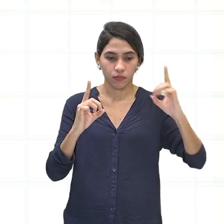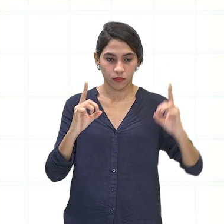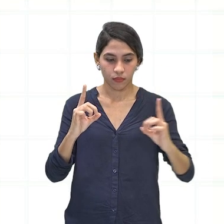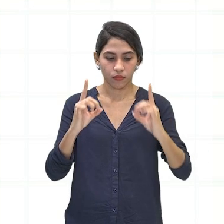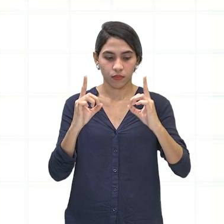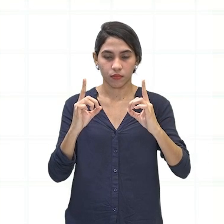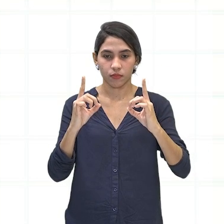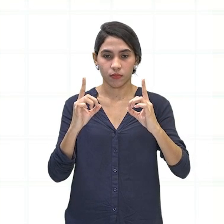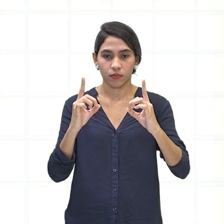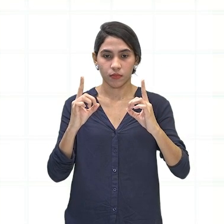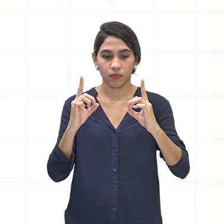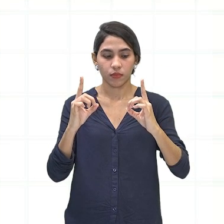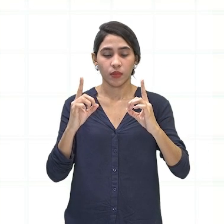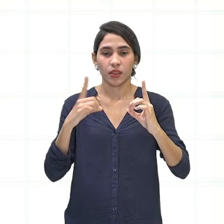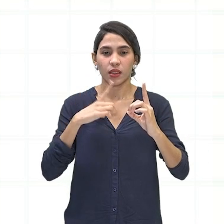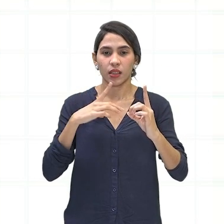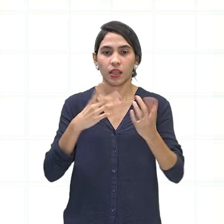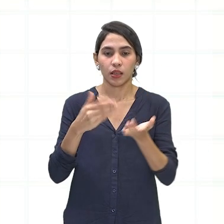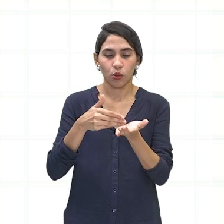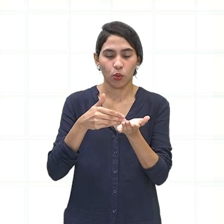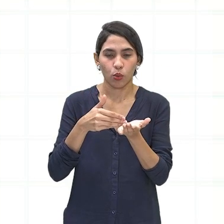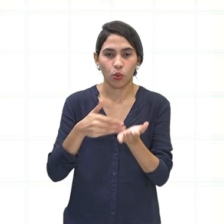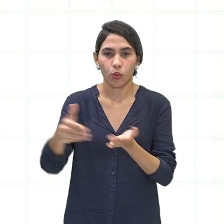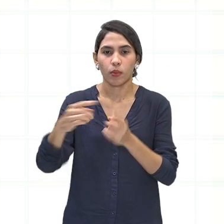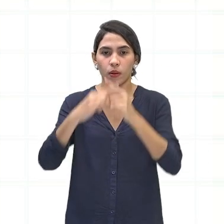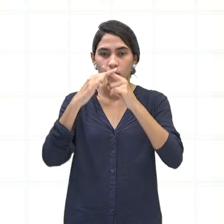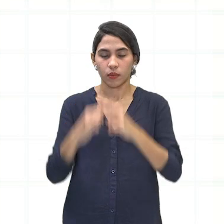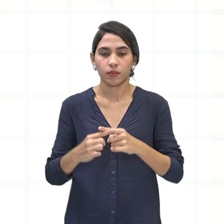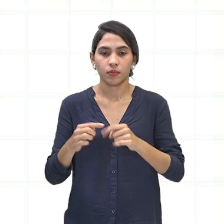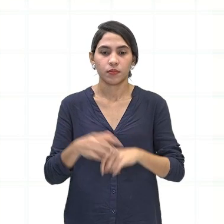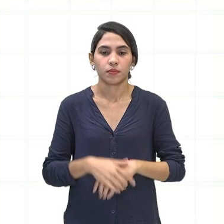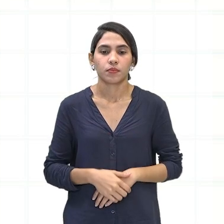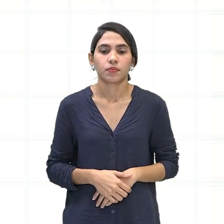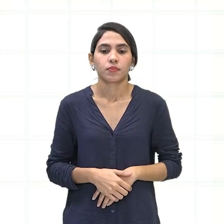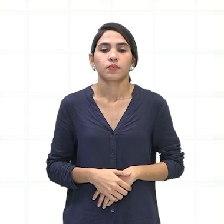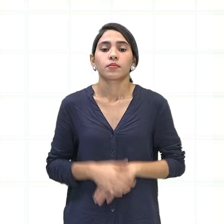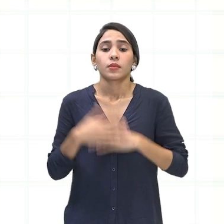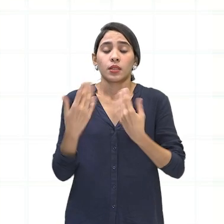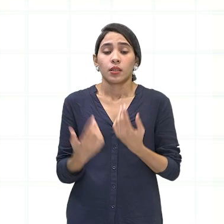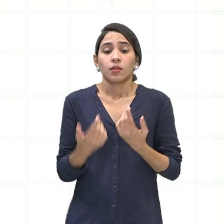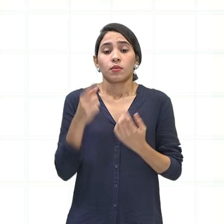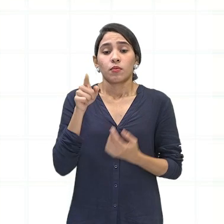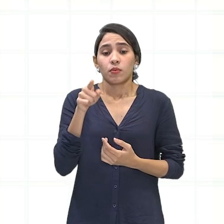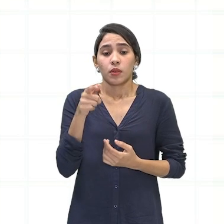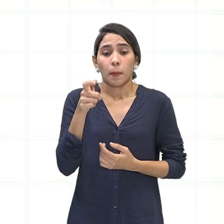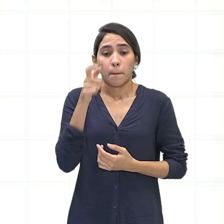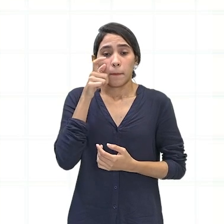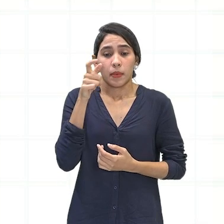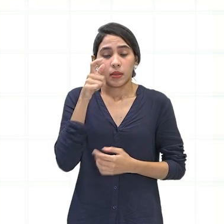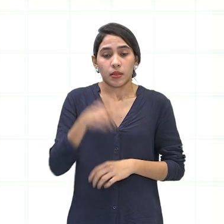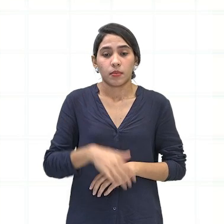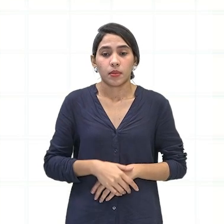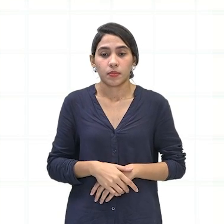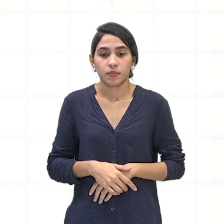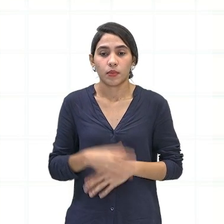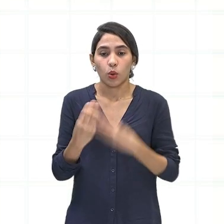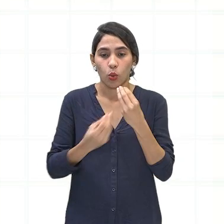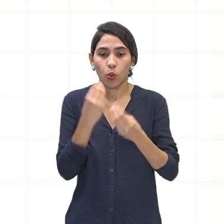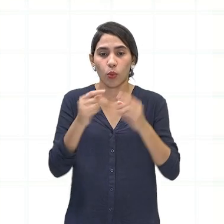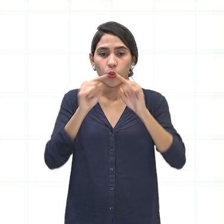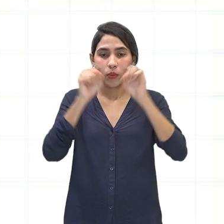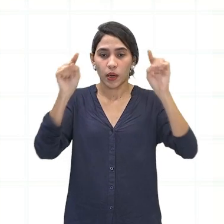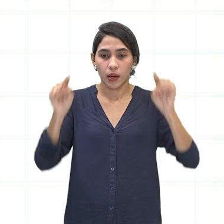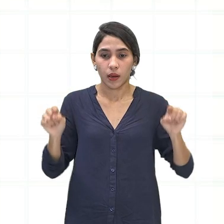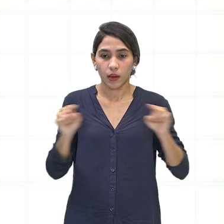partir dessa marcação que irá acontecer o combate. Então, observem aí um pouquinho mais, né, da área de